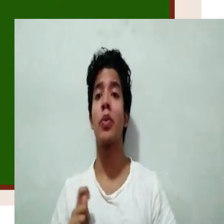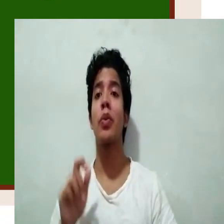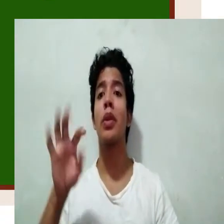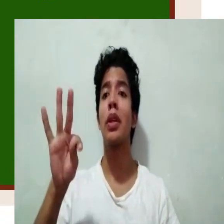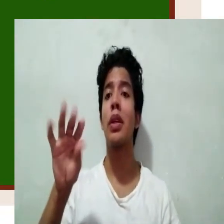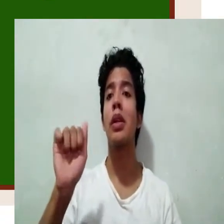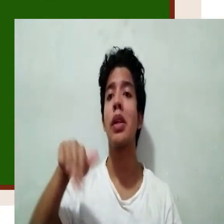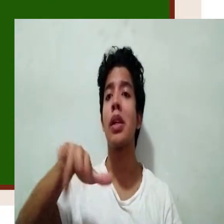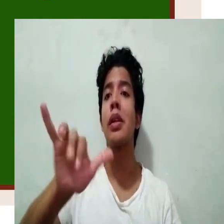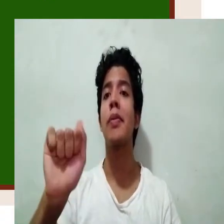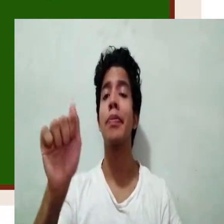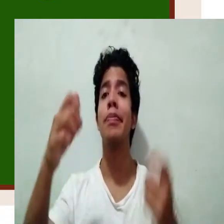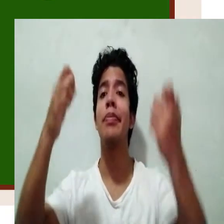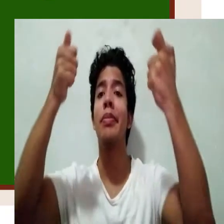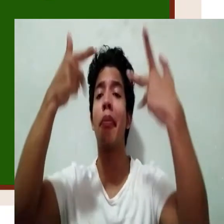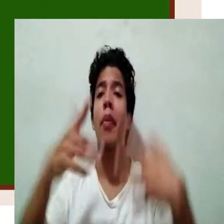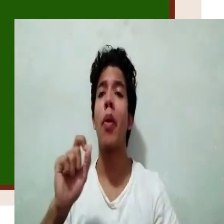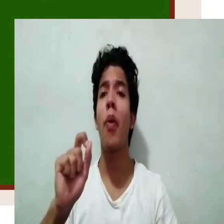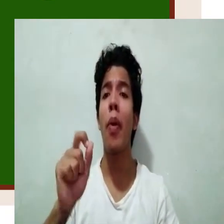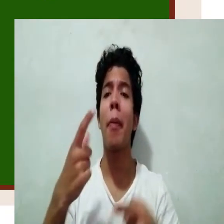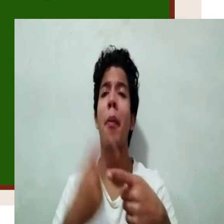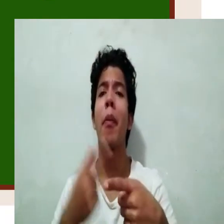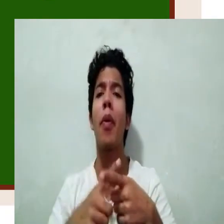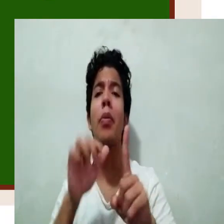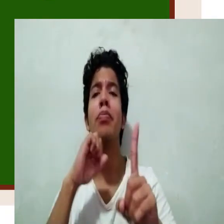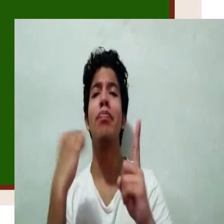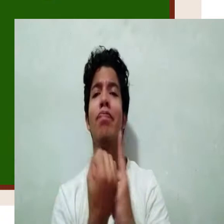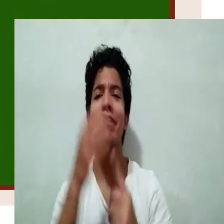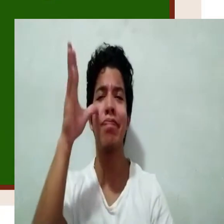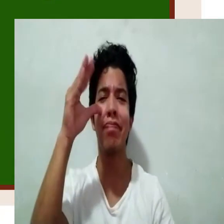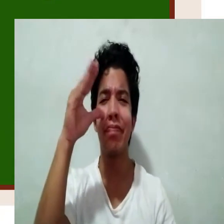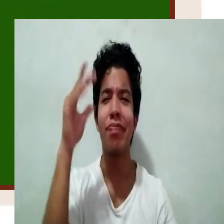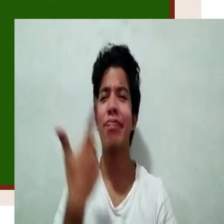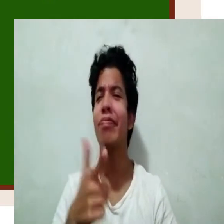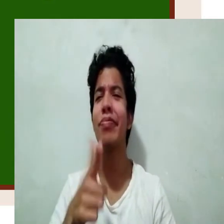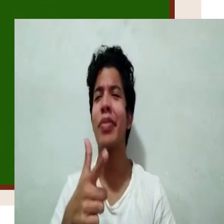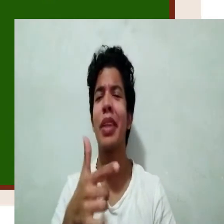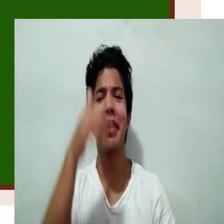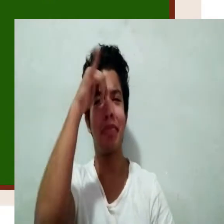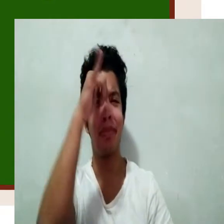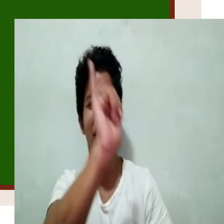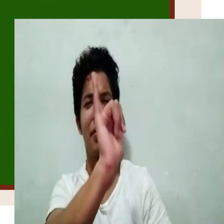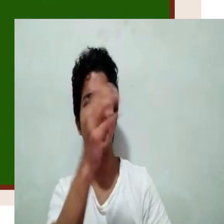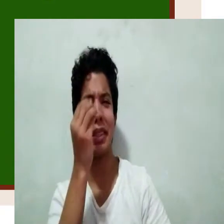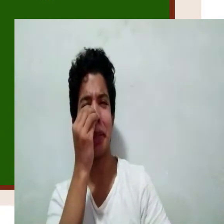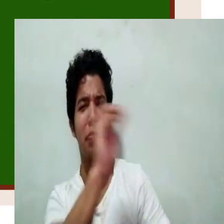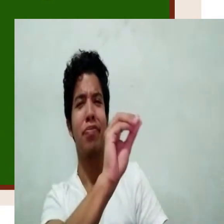Além disso, Tânia nos permite enxergar a patologização que existe sobre o tema.